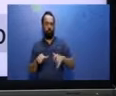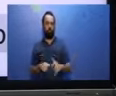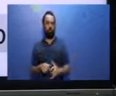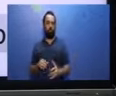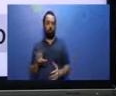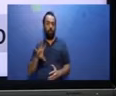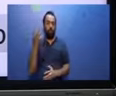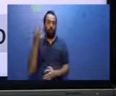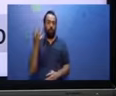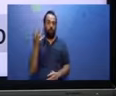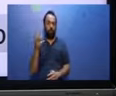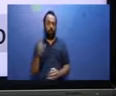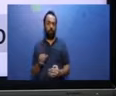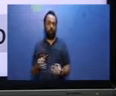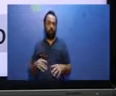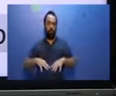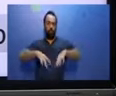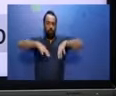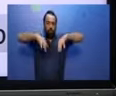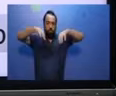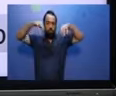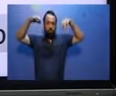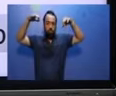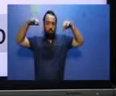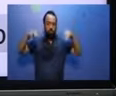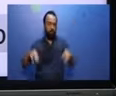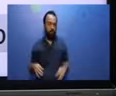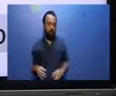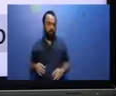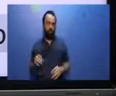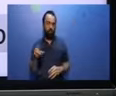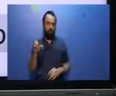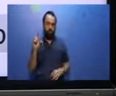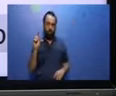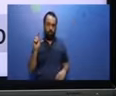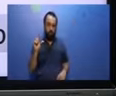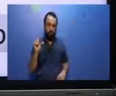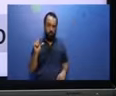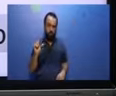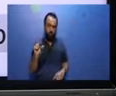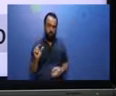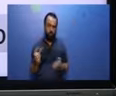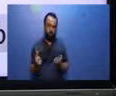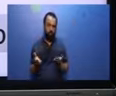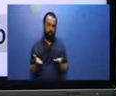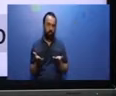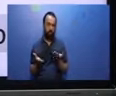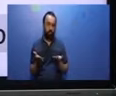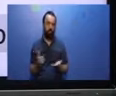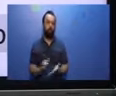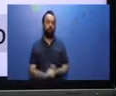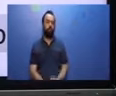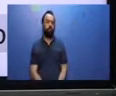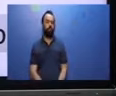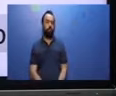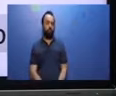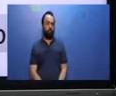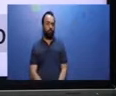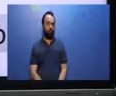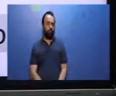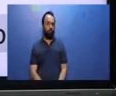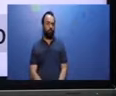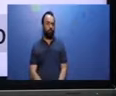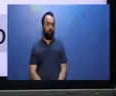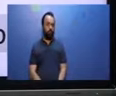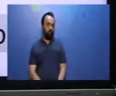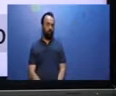ocorreu a formação e o despreendimento de um gato o que diminuiu a quantidade em massa da reação química é